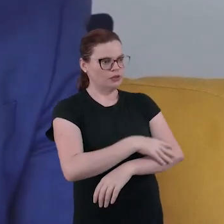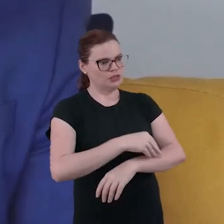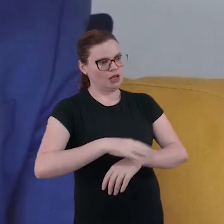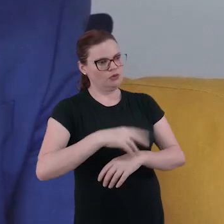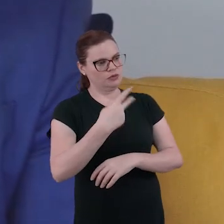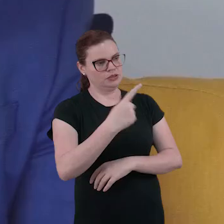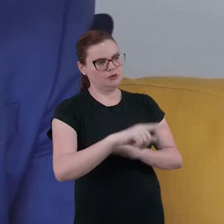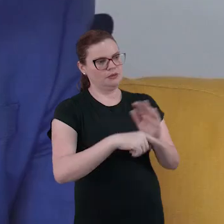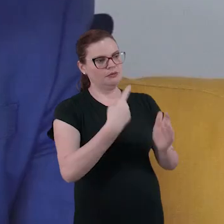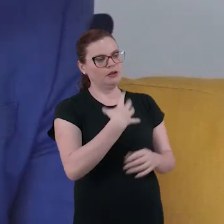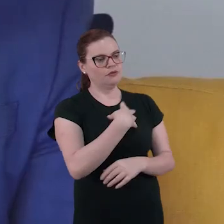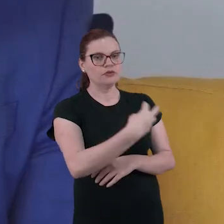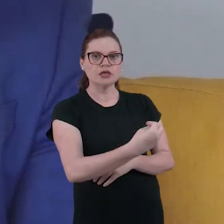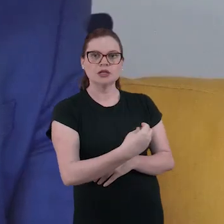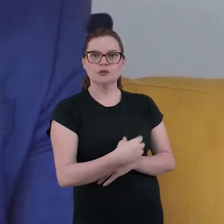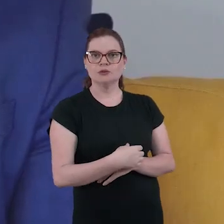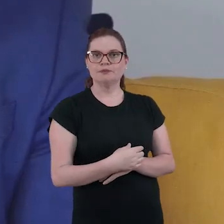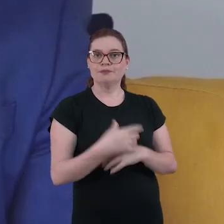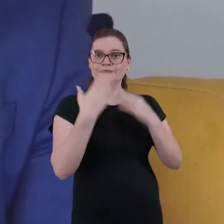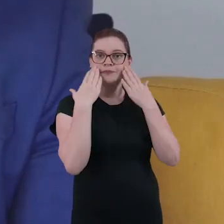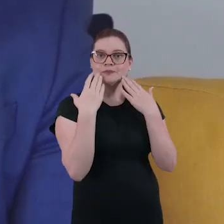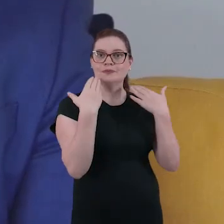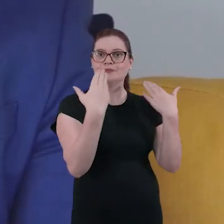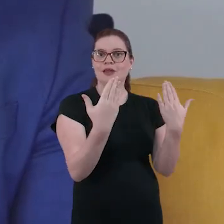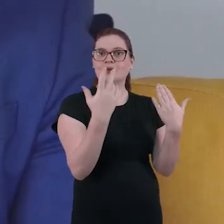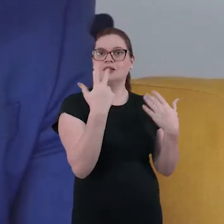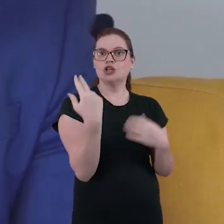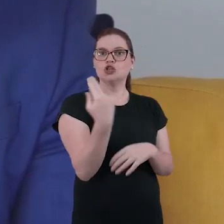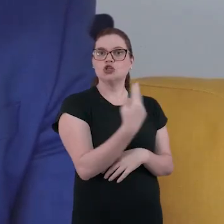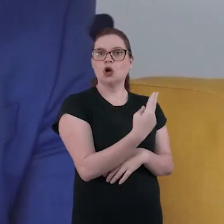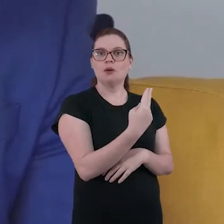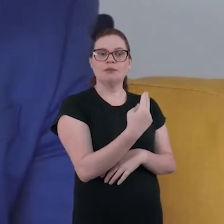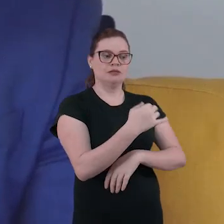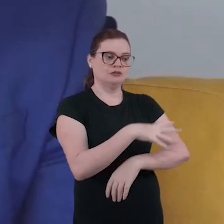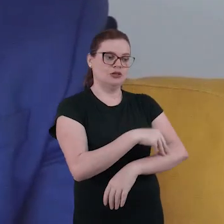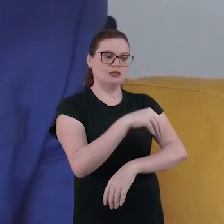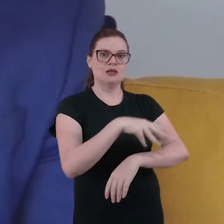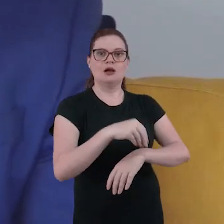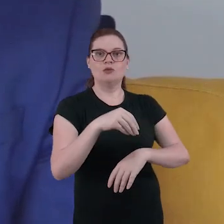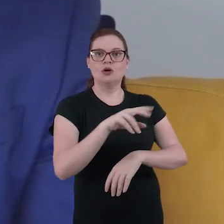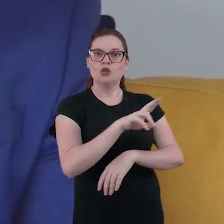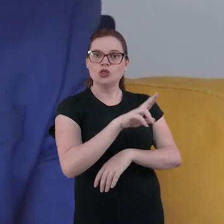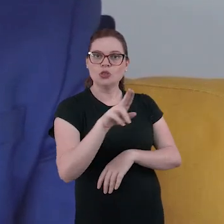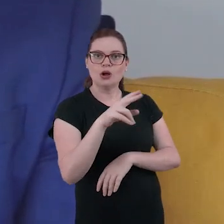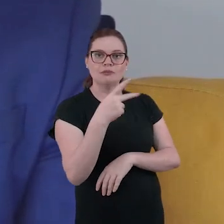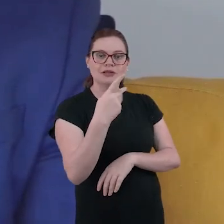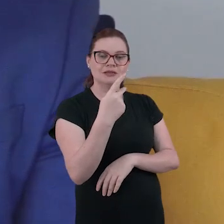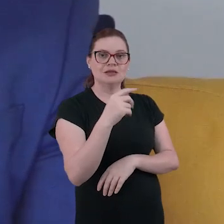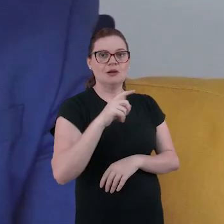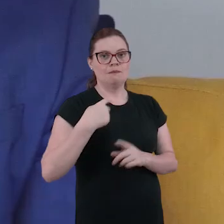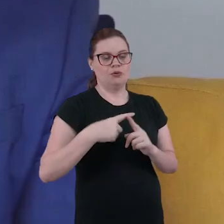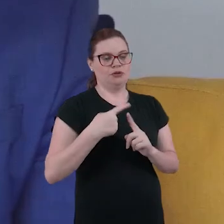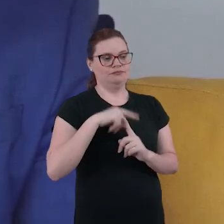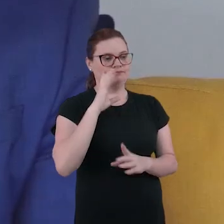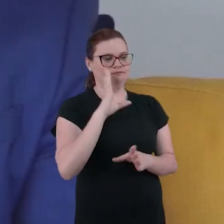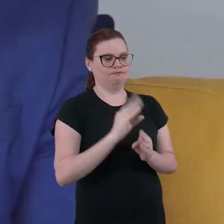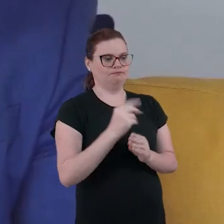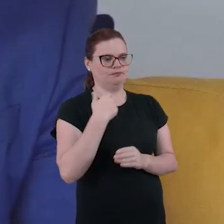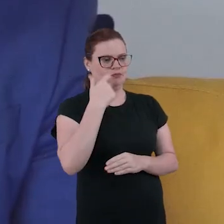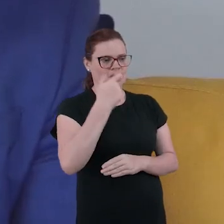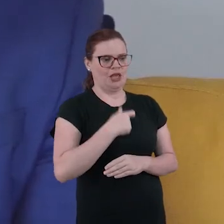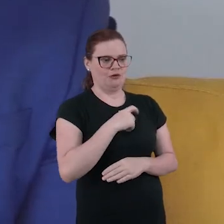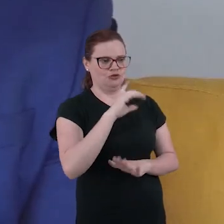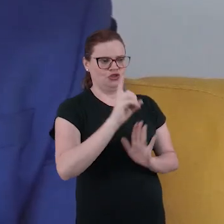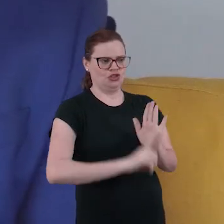eu sou Esaú, teu primogênito. Então ele se apresenta em nome do primogênito. Ele sabia que não